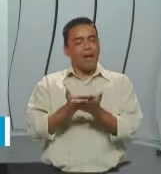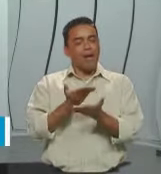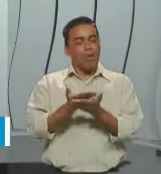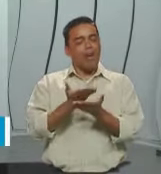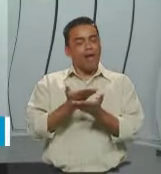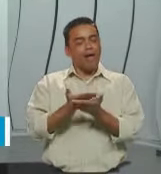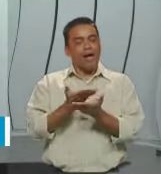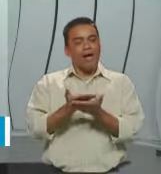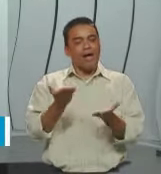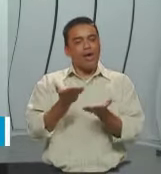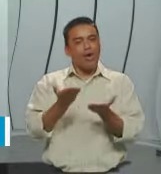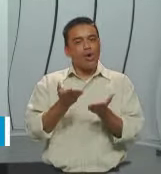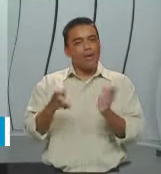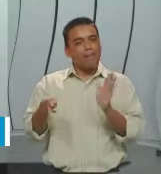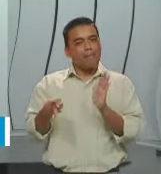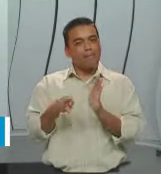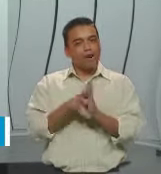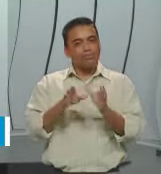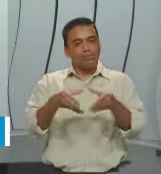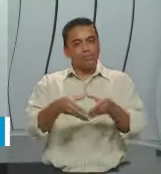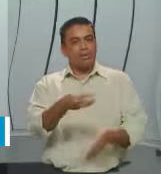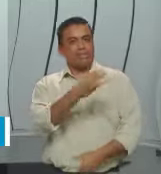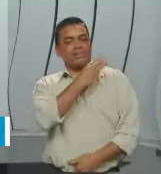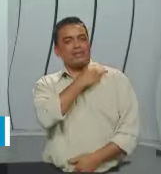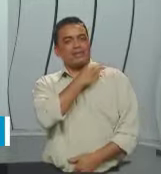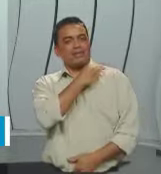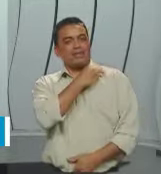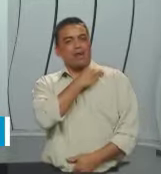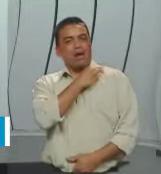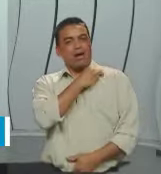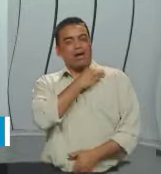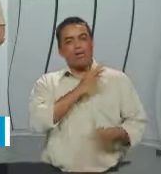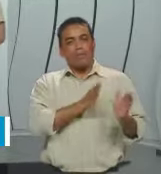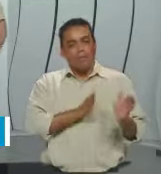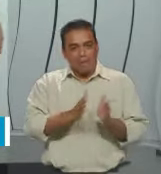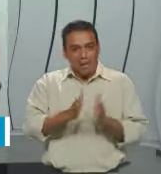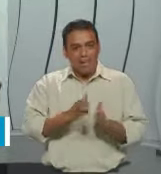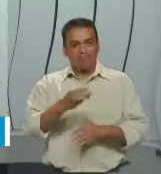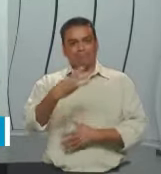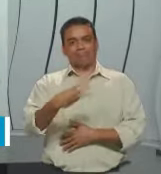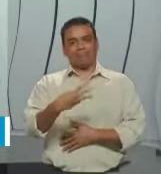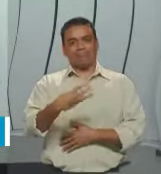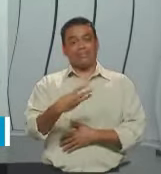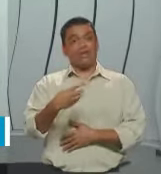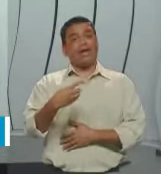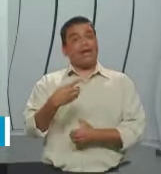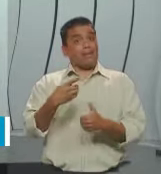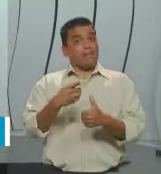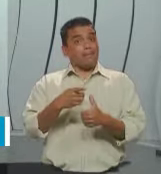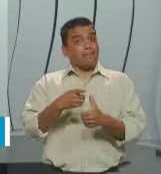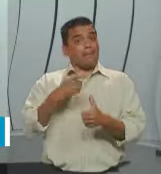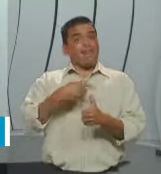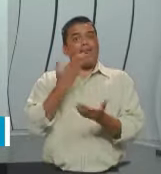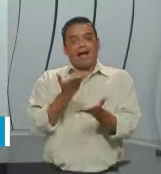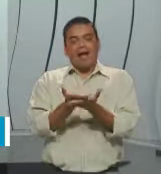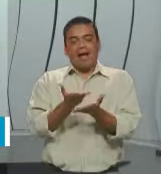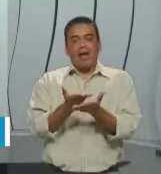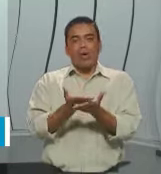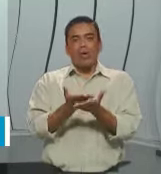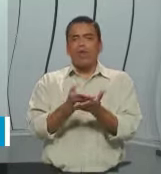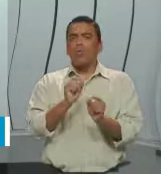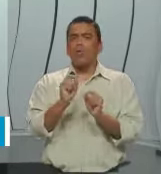o terceiro ano do ensino médio, ciclo 3, aula número 1, onde nós vamos falar sobre